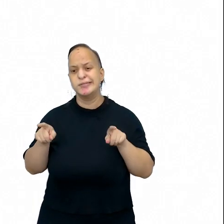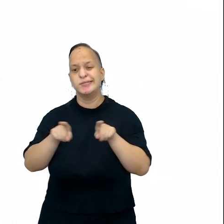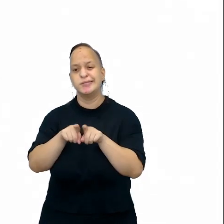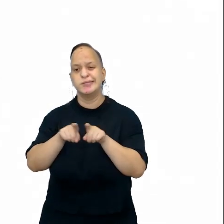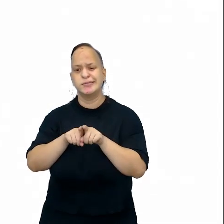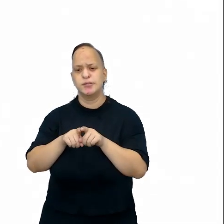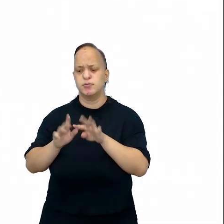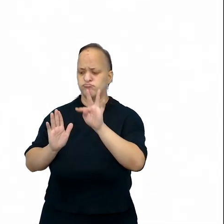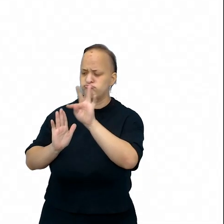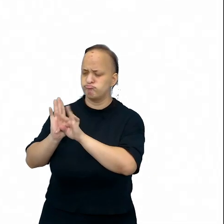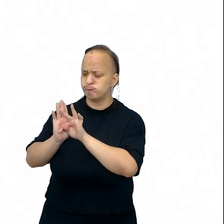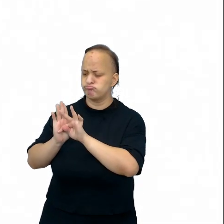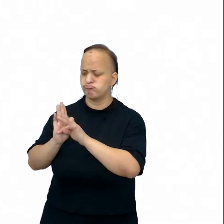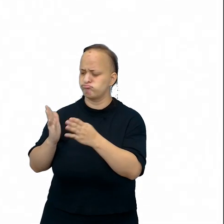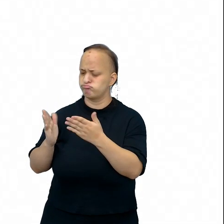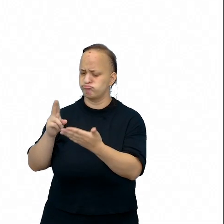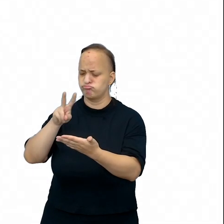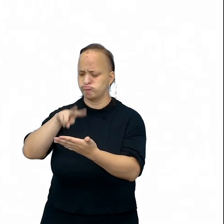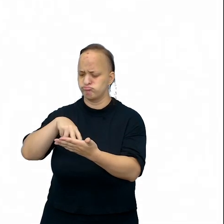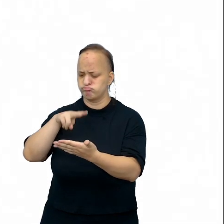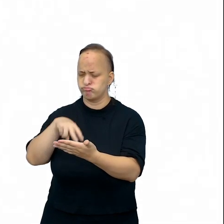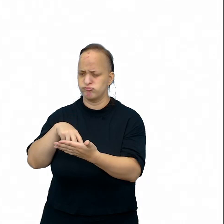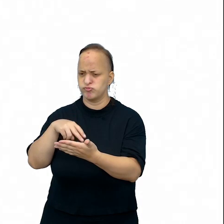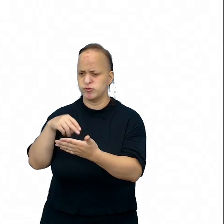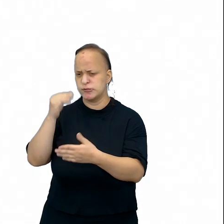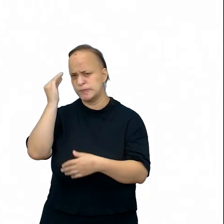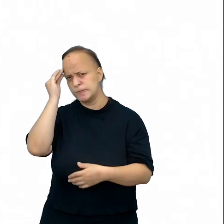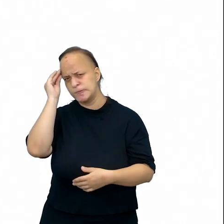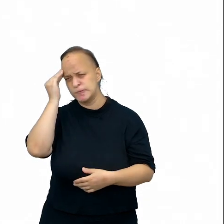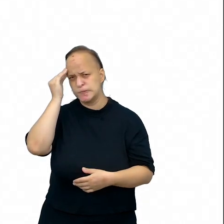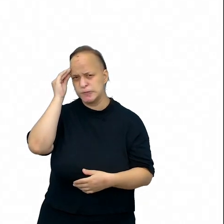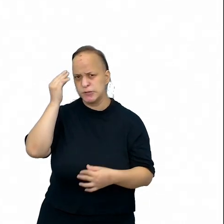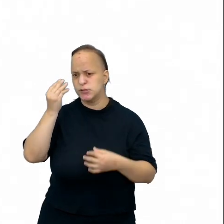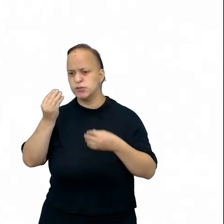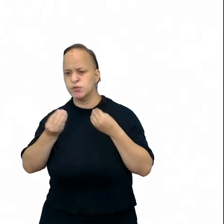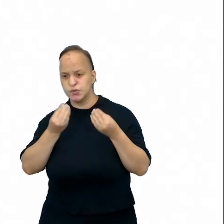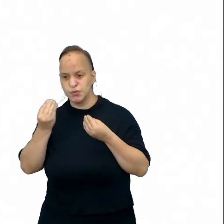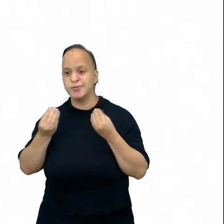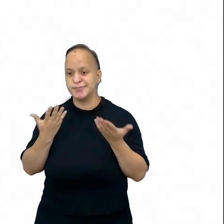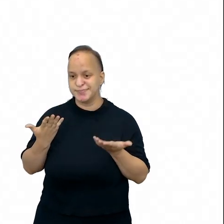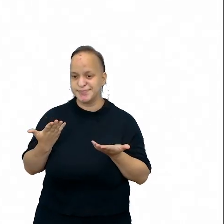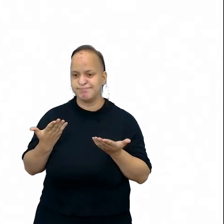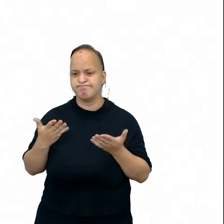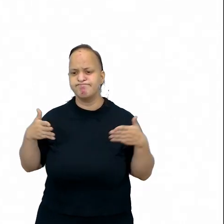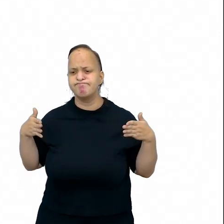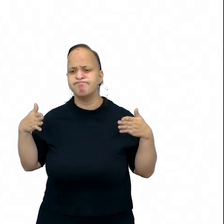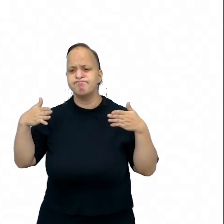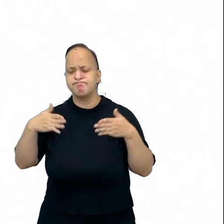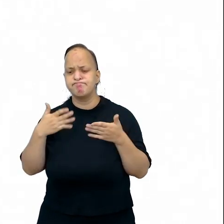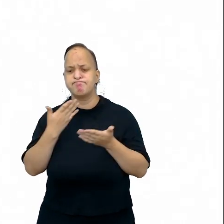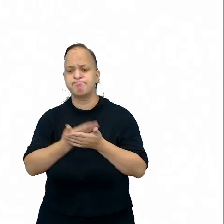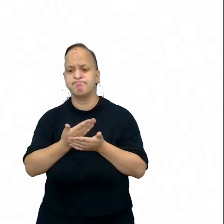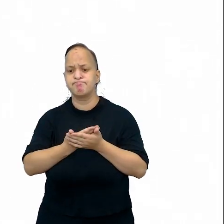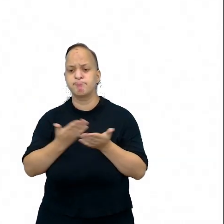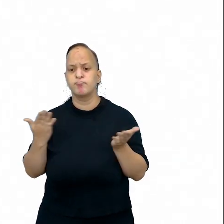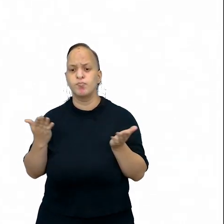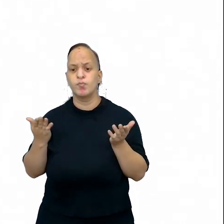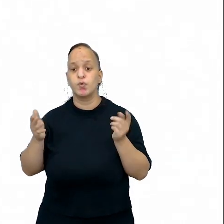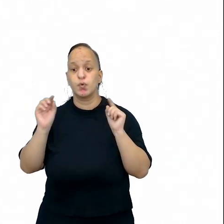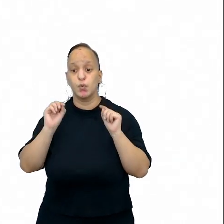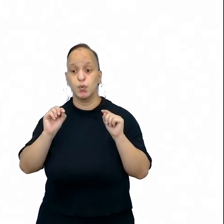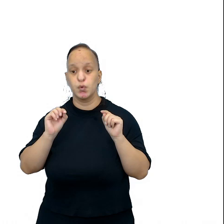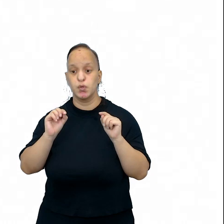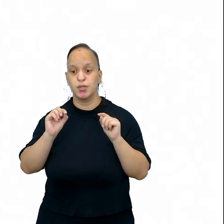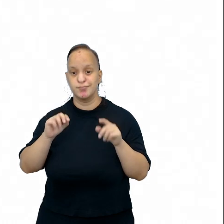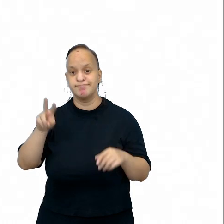texto, né? Então, nessa aula aqui, o foco, né, na verdade, é a história em si,